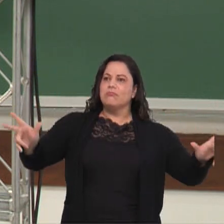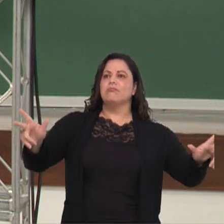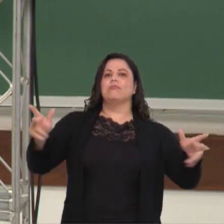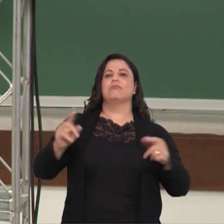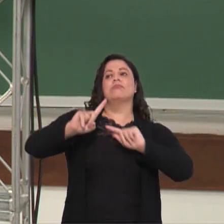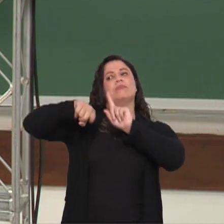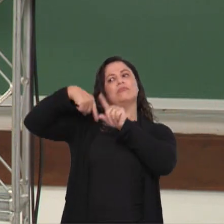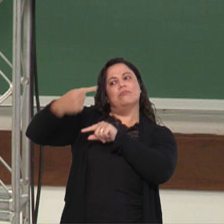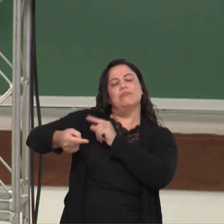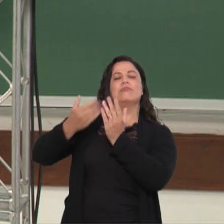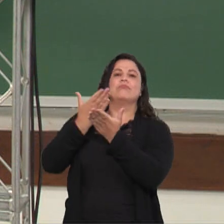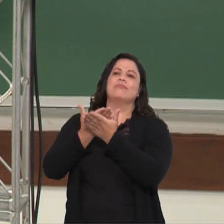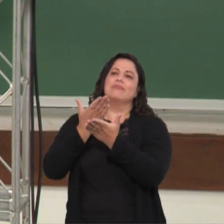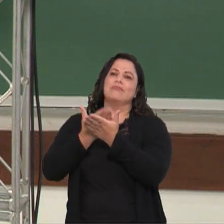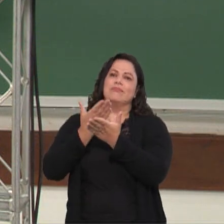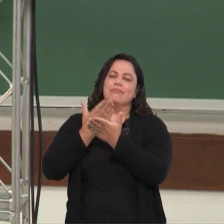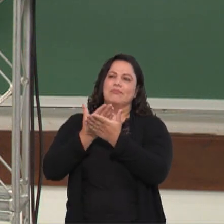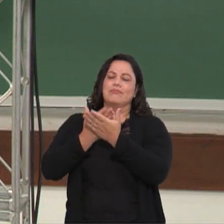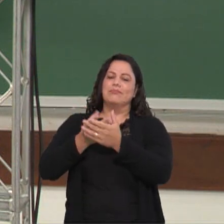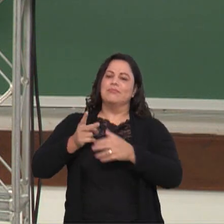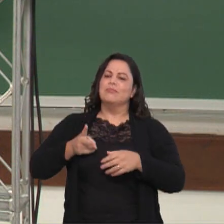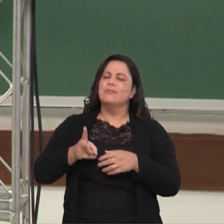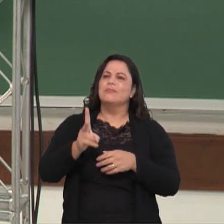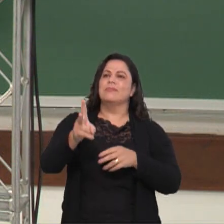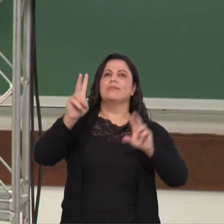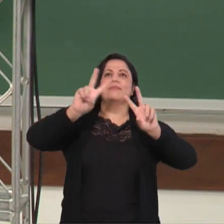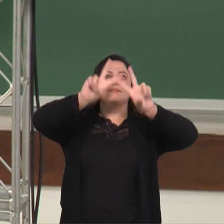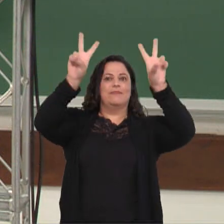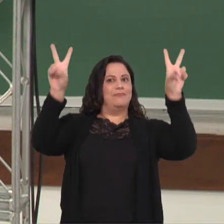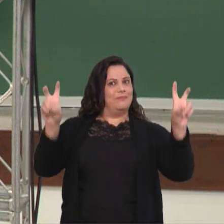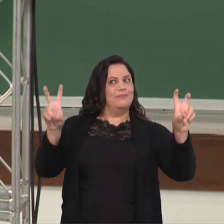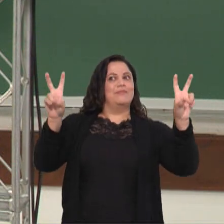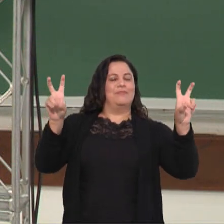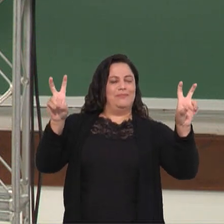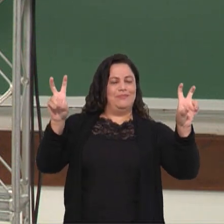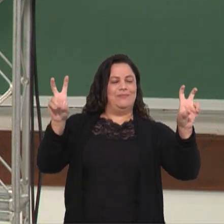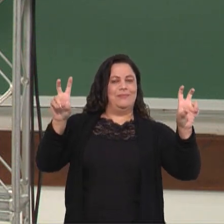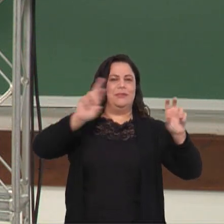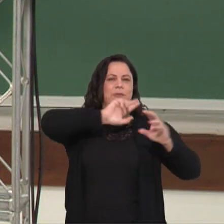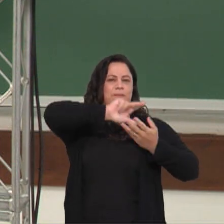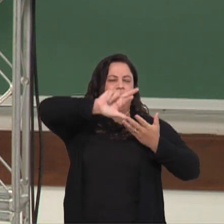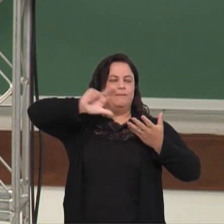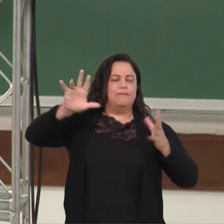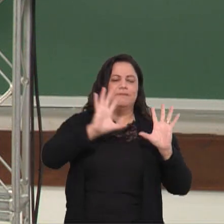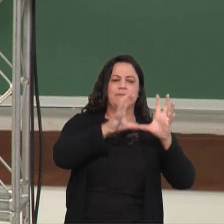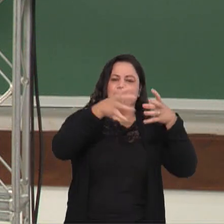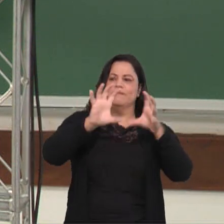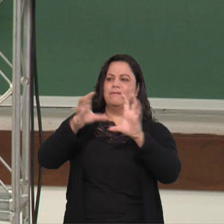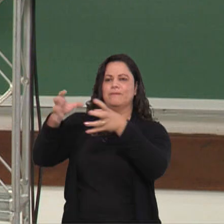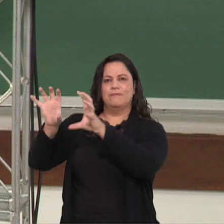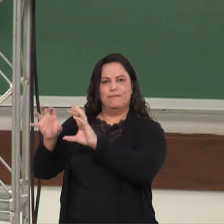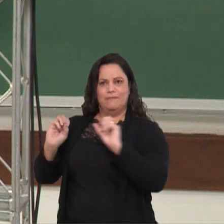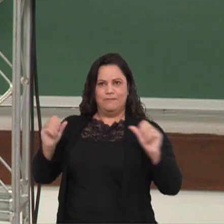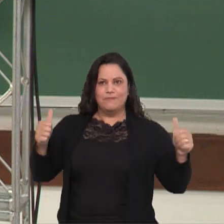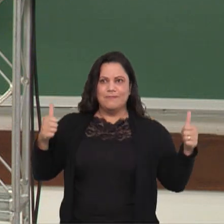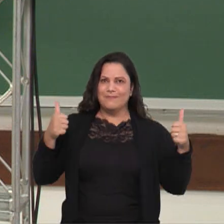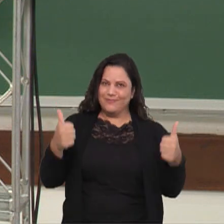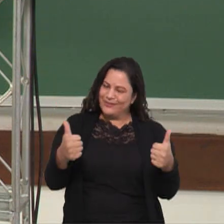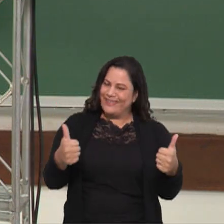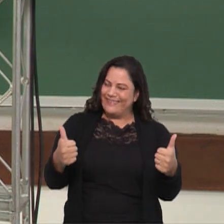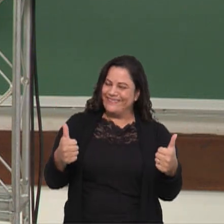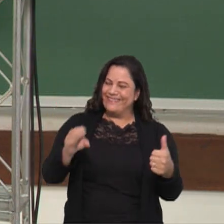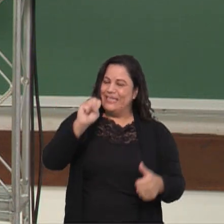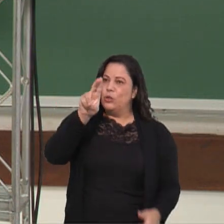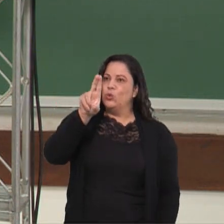gente vai começar a ver um pouquinho mais sobre as escolas da filosofia que surgiram no helenismo, ok? De boa? Susto no